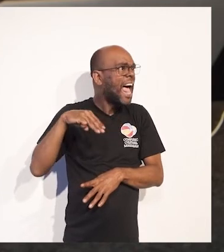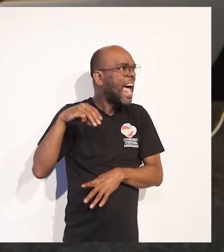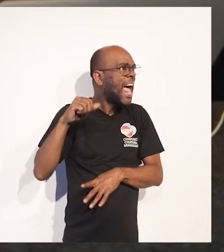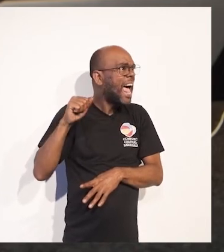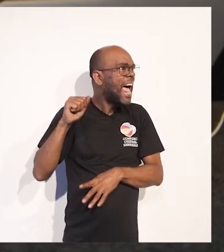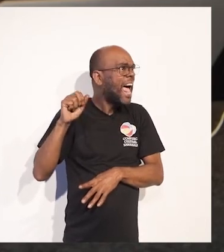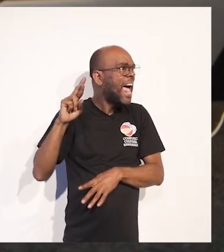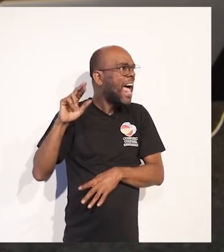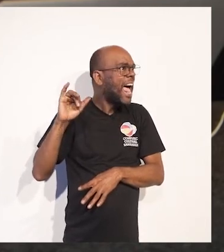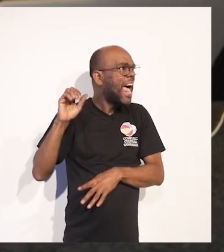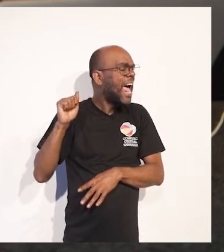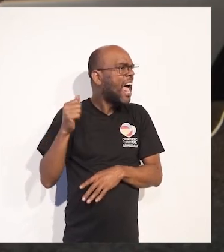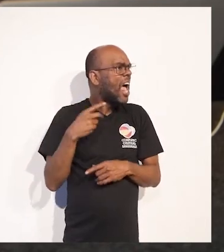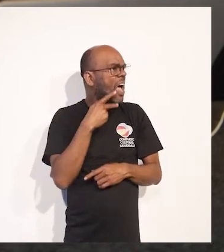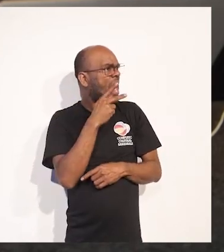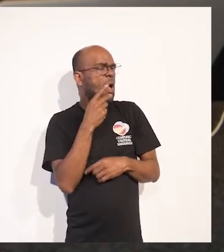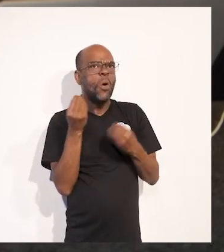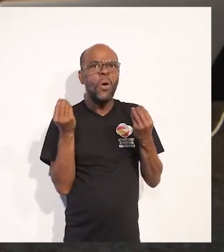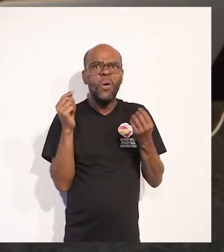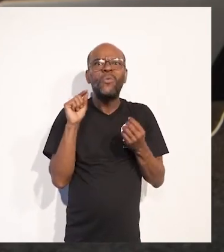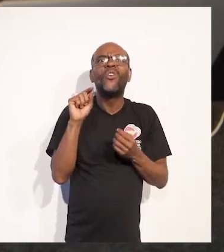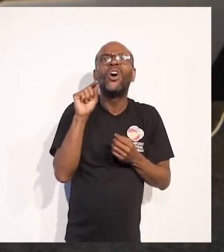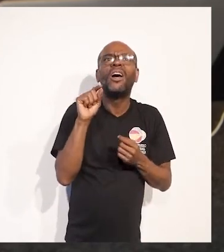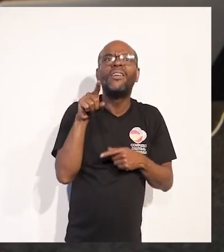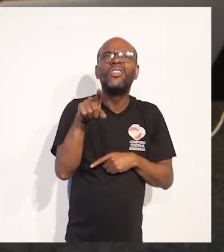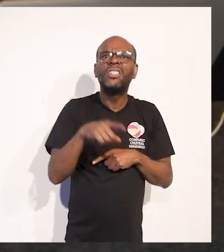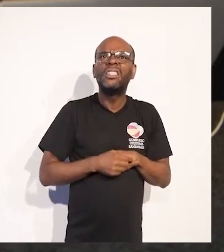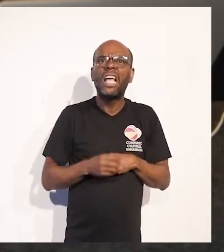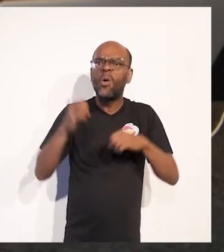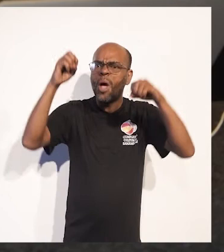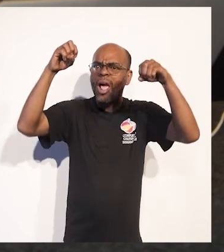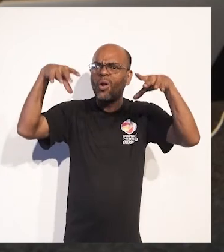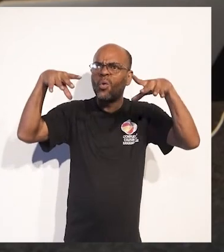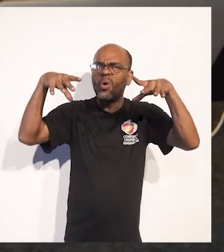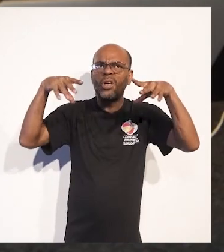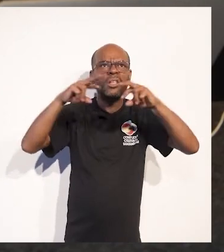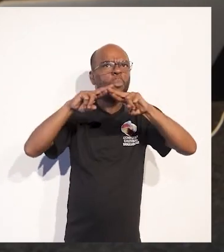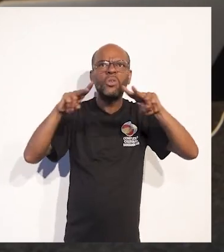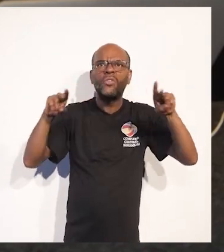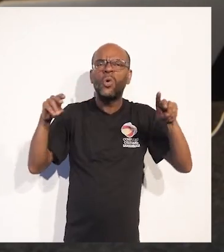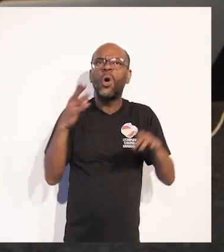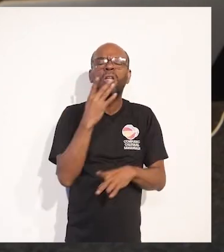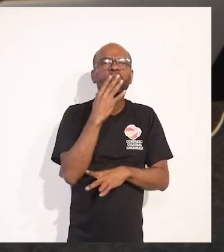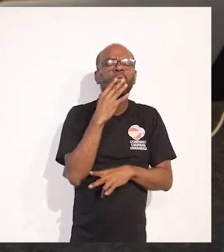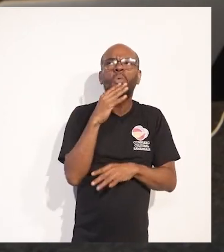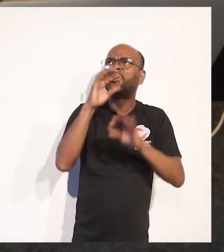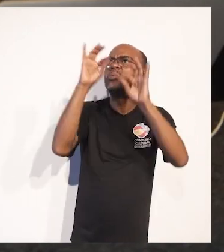falou: Marcelo Augusto, você com sua luz modificou as cores do meu cenário,